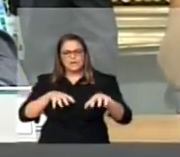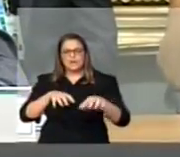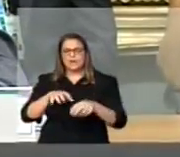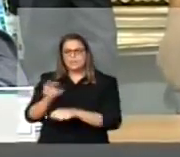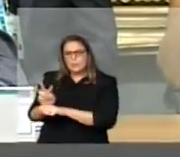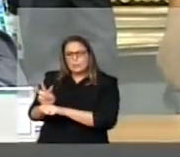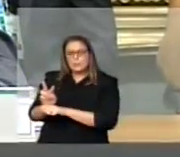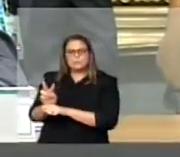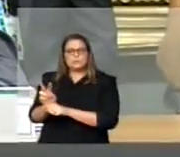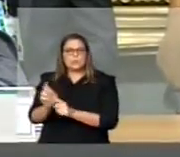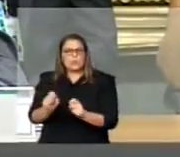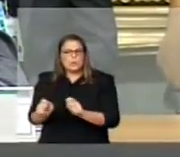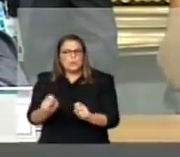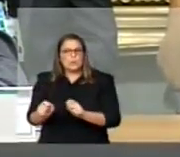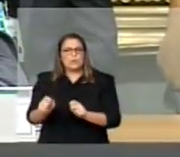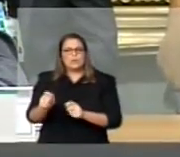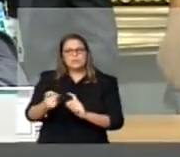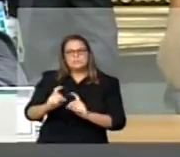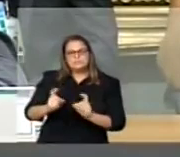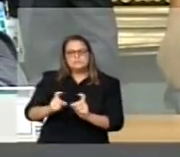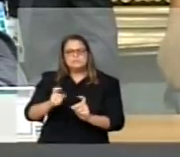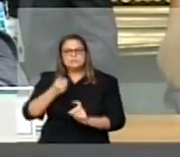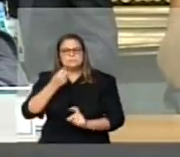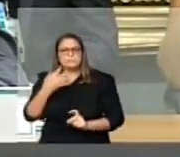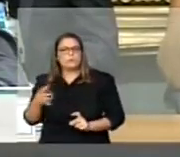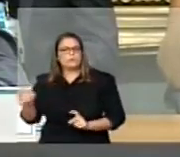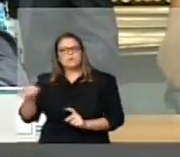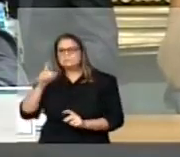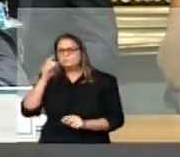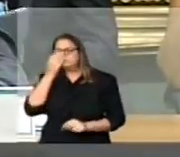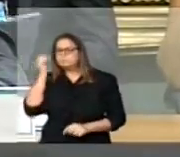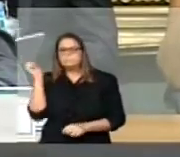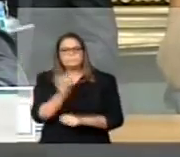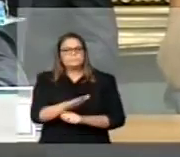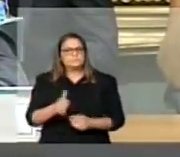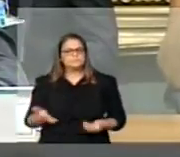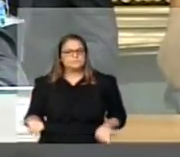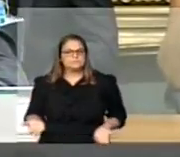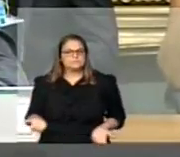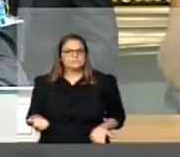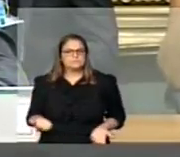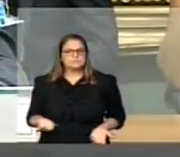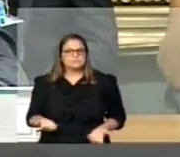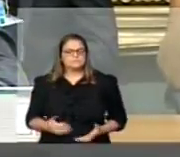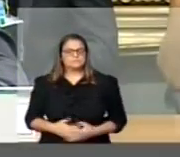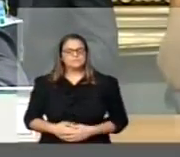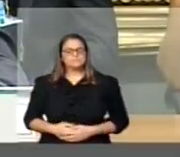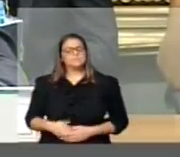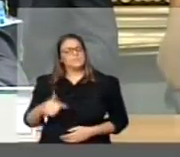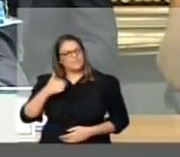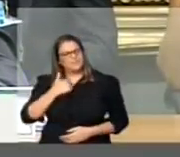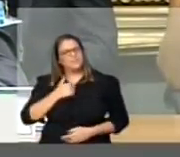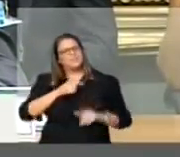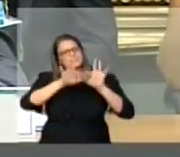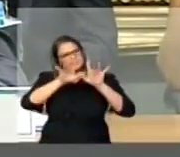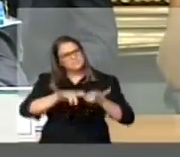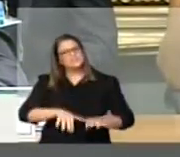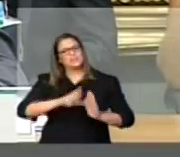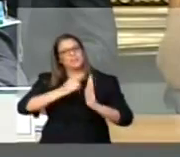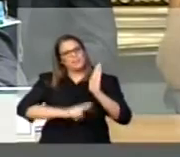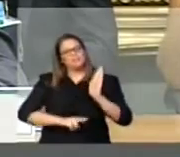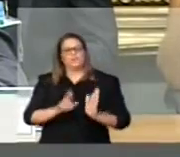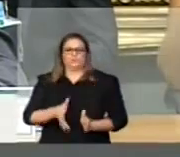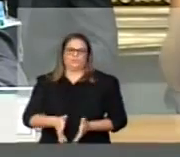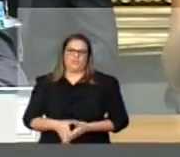governamentais e a boa gestão das finanças públicas. Como afirmei em meu relatório, a edição de tais decretos que